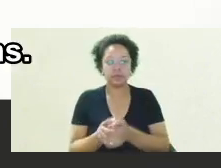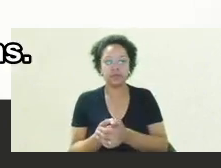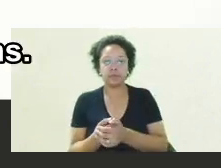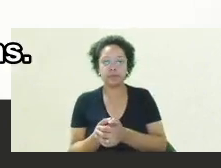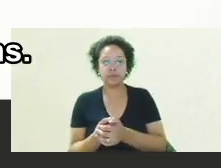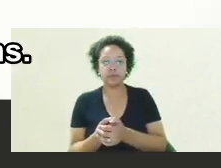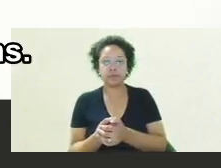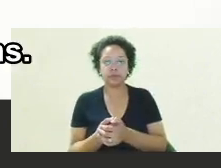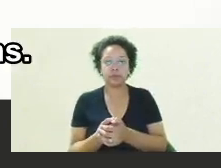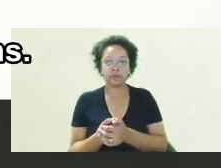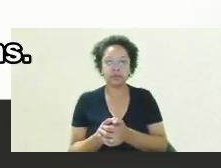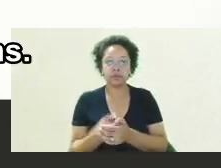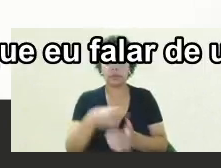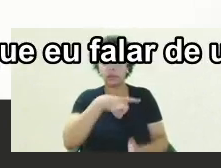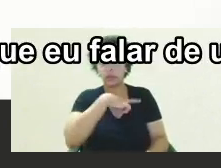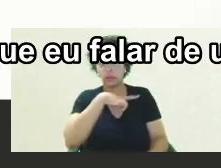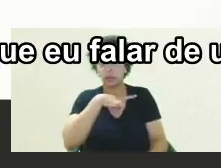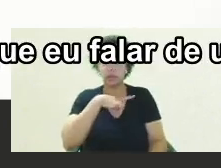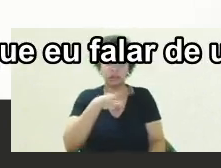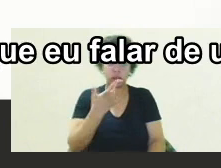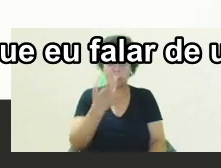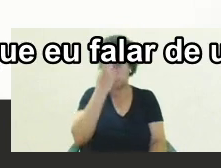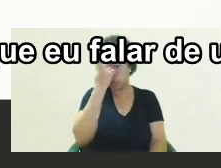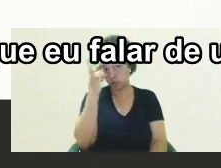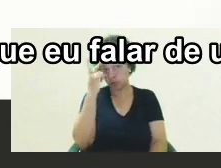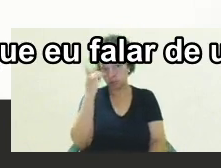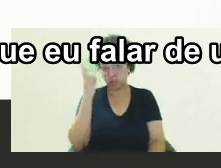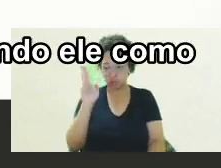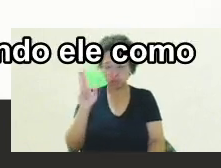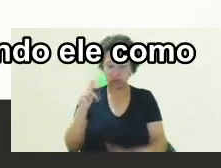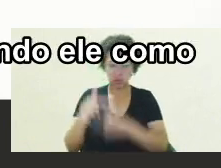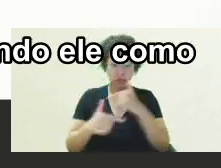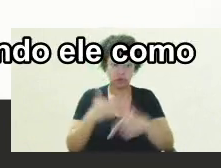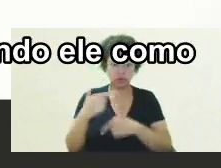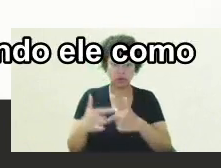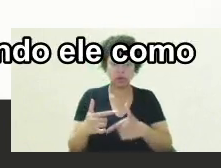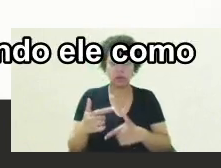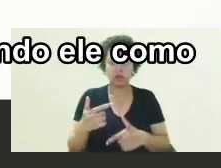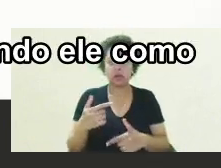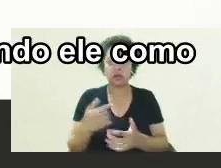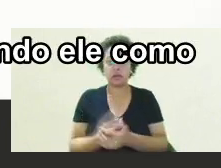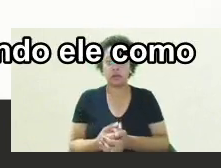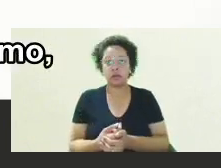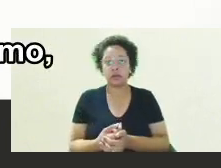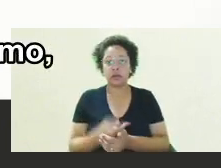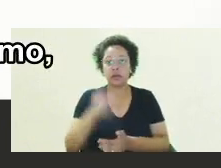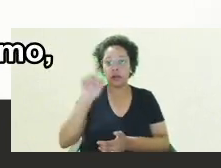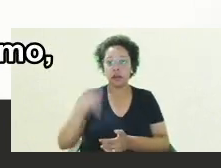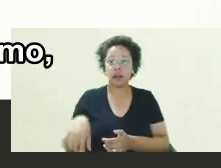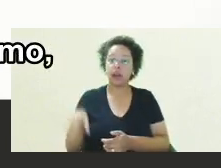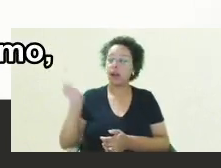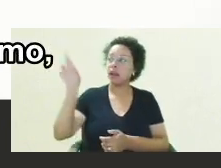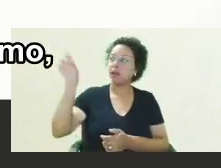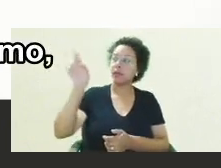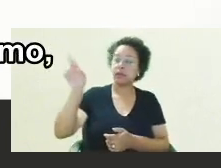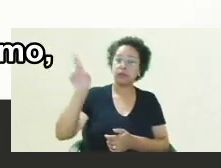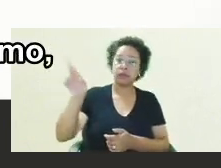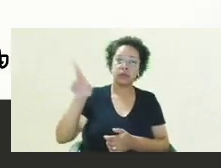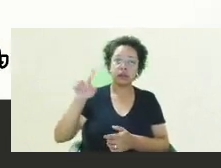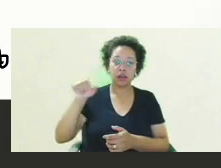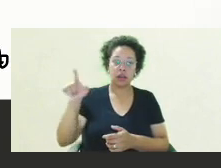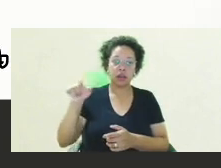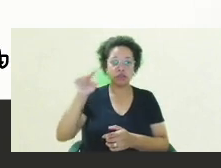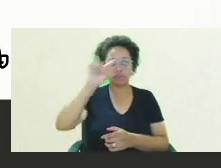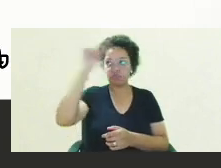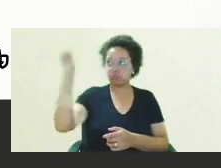E toda novela tem personagens. Nesse slide e nos próximos, sempre que eu falar de um personagem, eu estou representando ele como um círculo, simples mesmo,